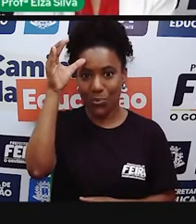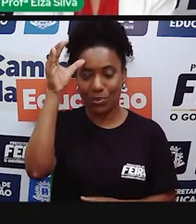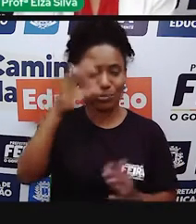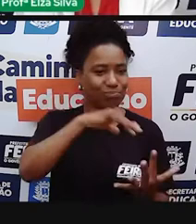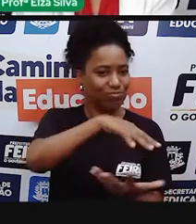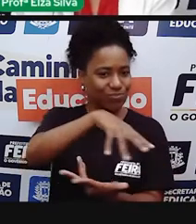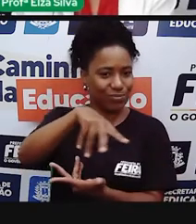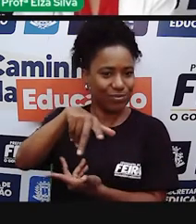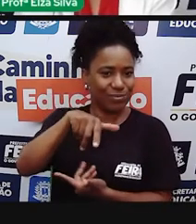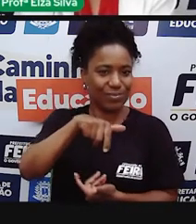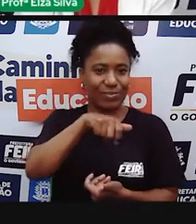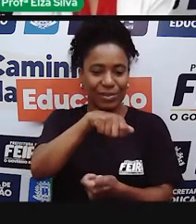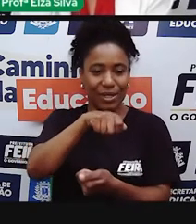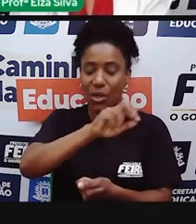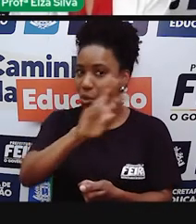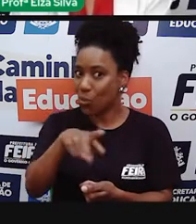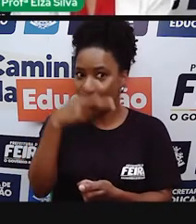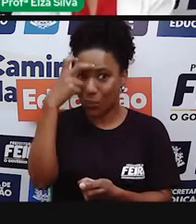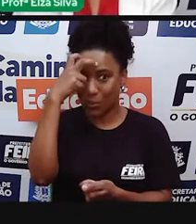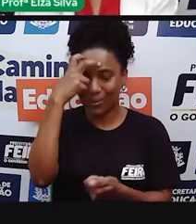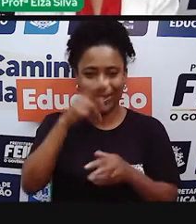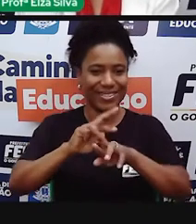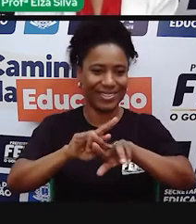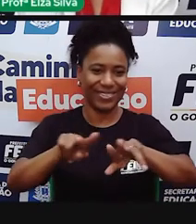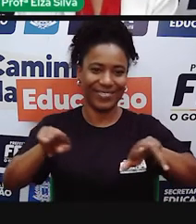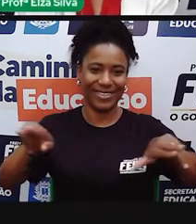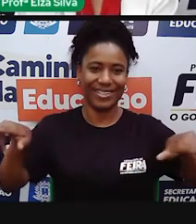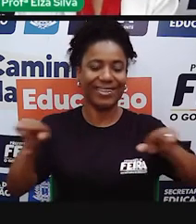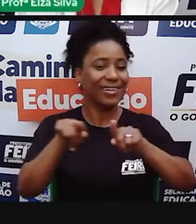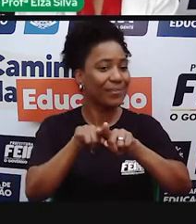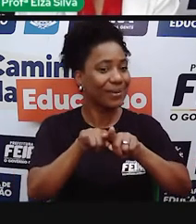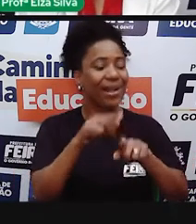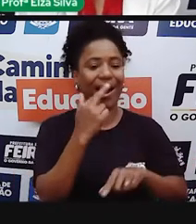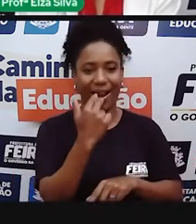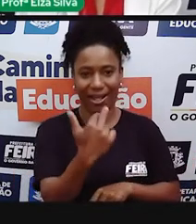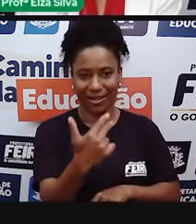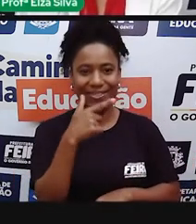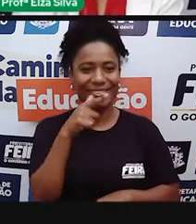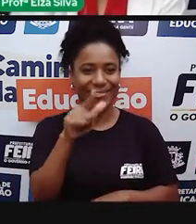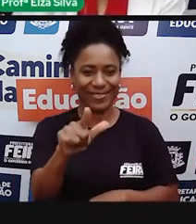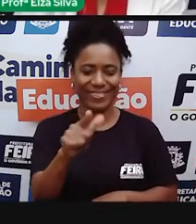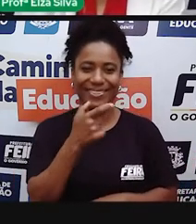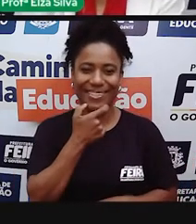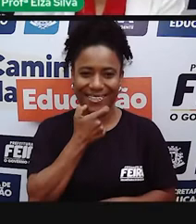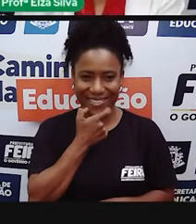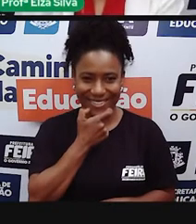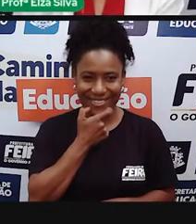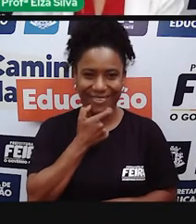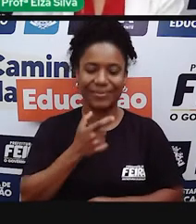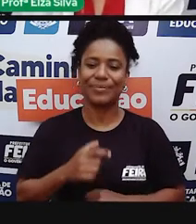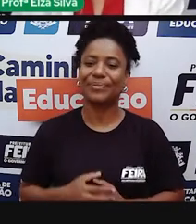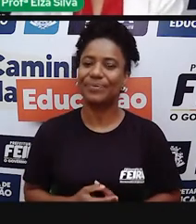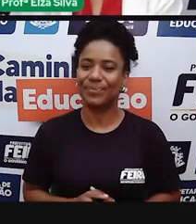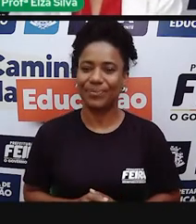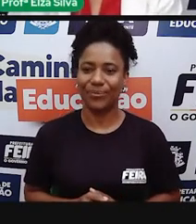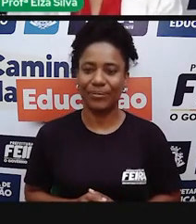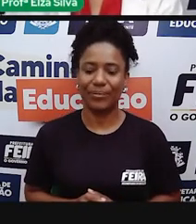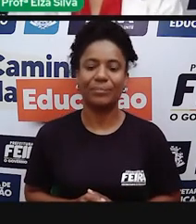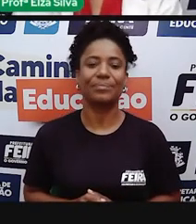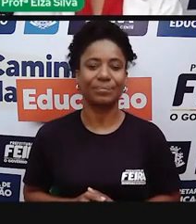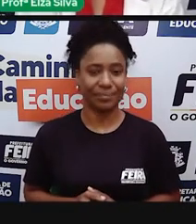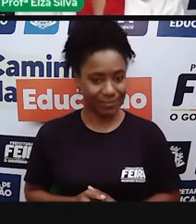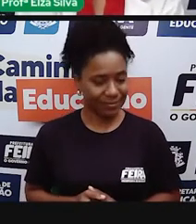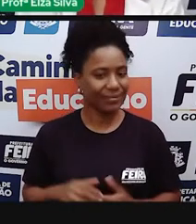mundo, sobre as culturas e sobre a língua inglesa. So, estamos em